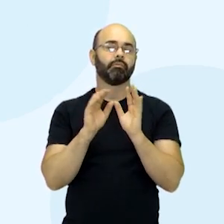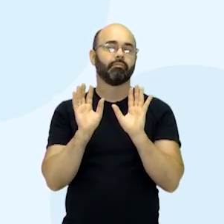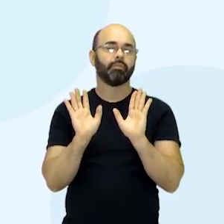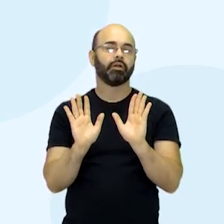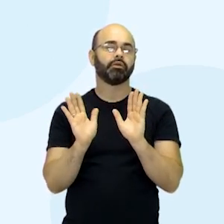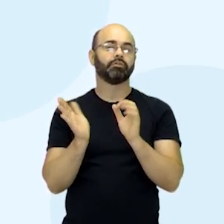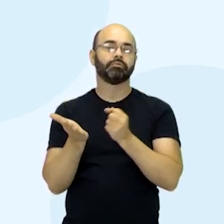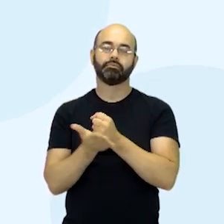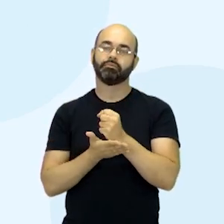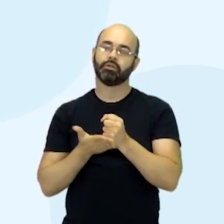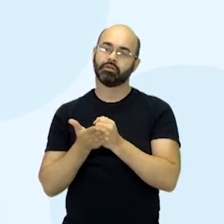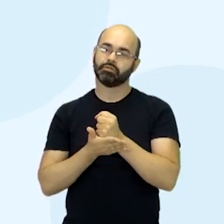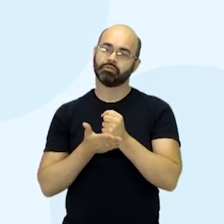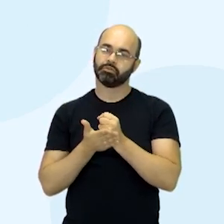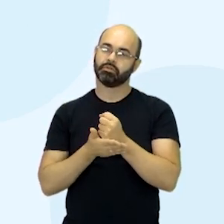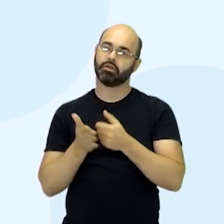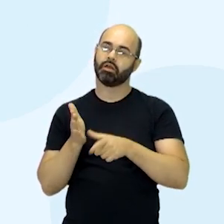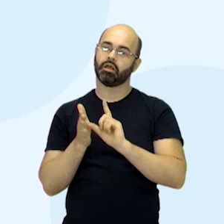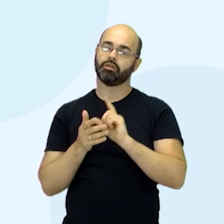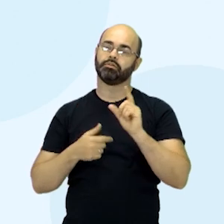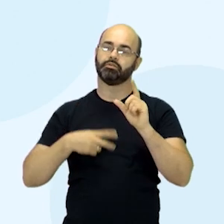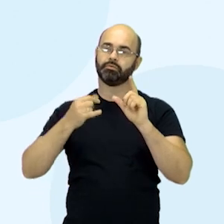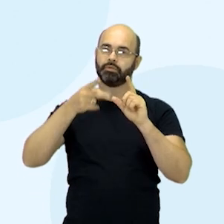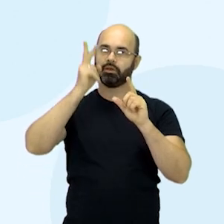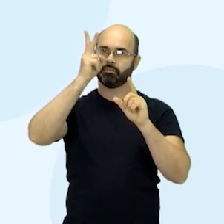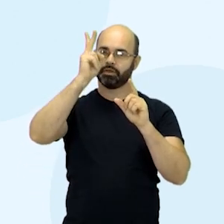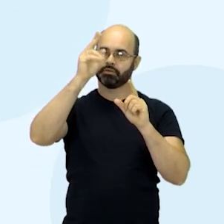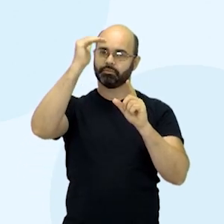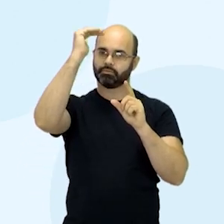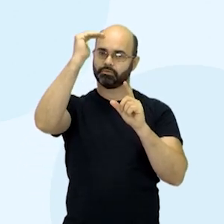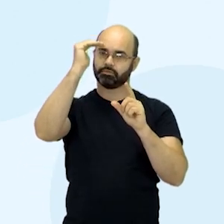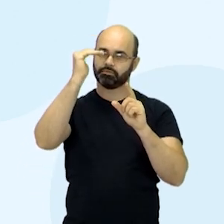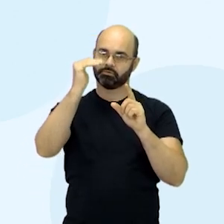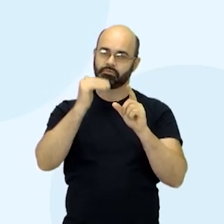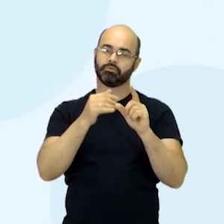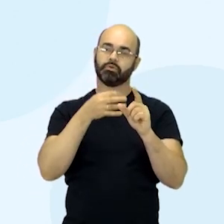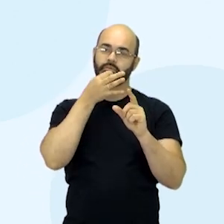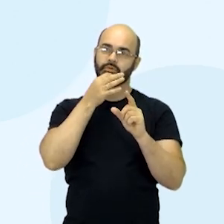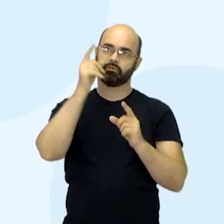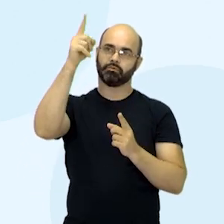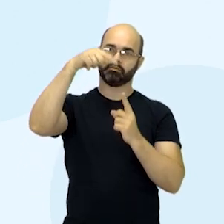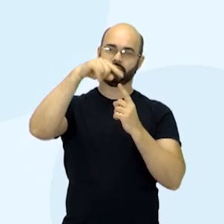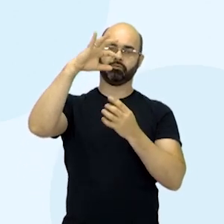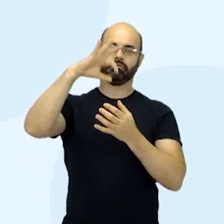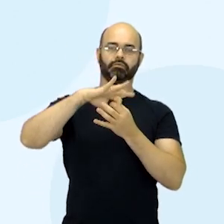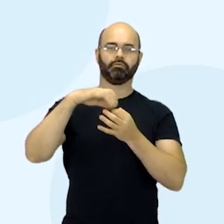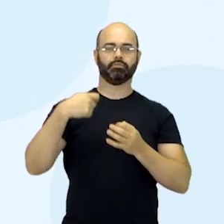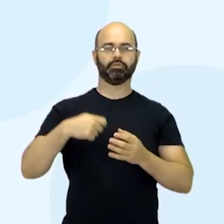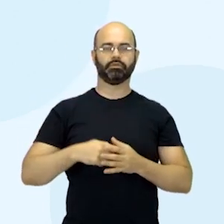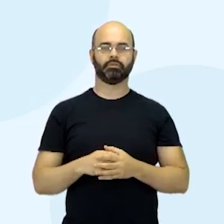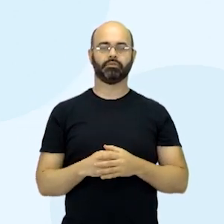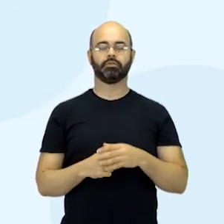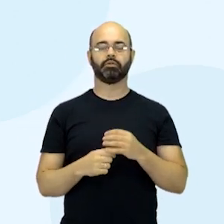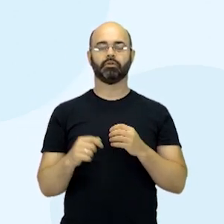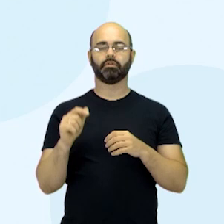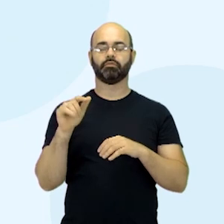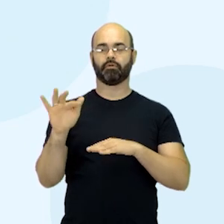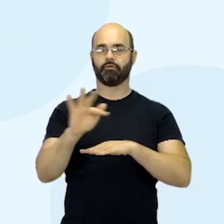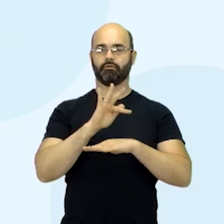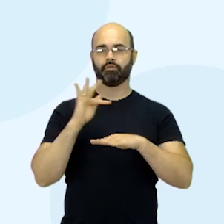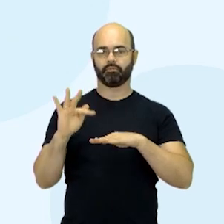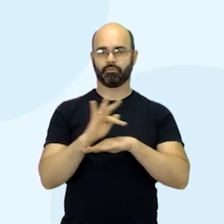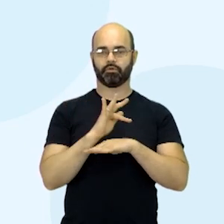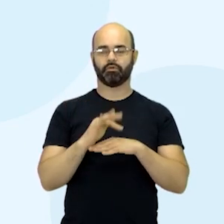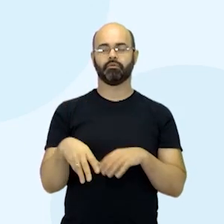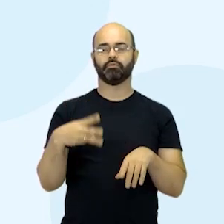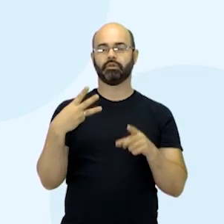com base em tudo que você já falou até ali. Ele utiliza uma linguagem formal, Utilizamos também o verbo na terceira pessoa do